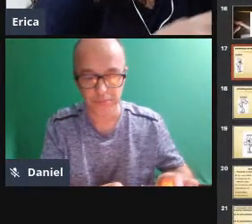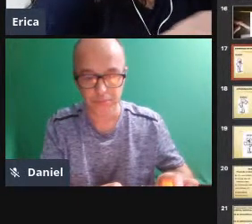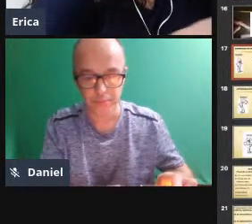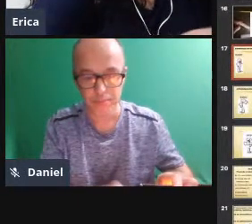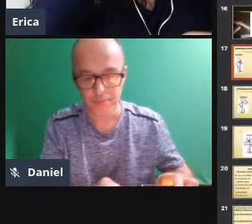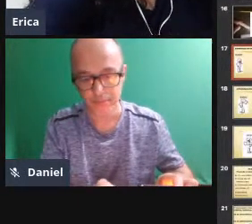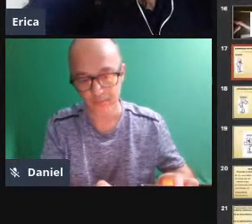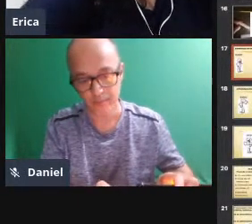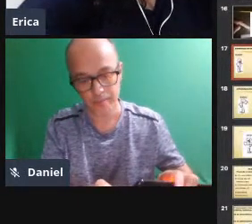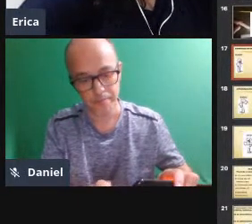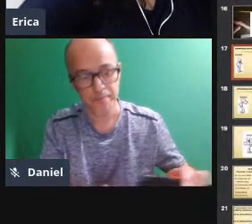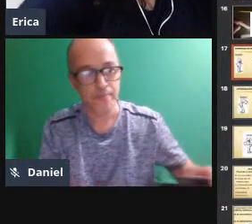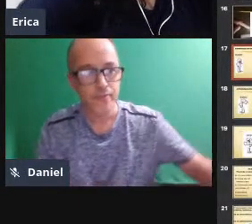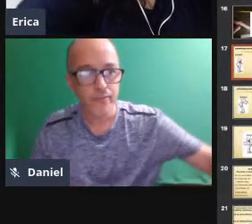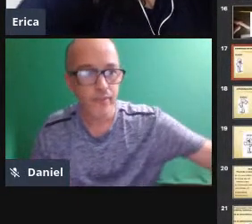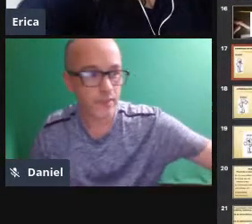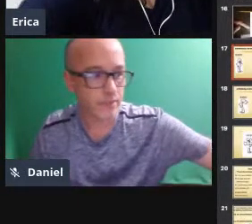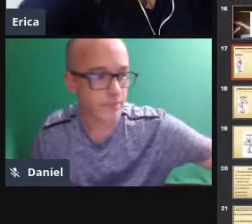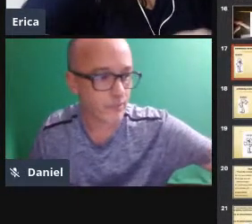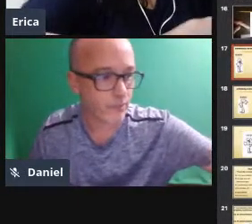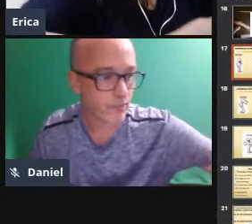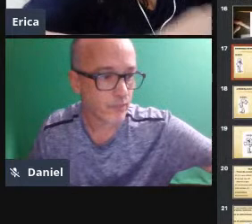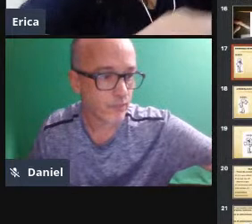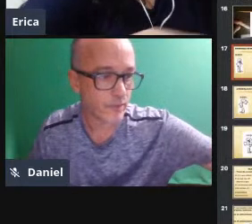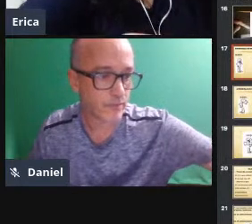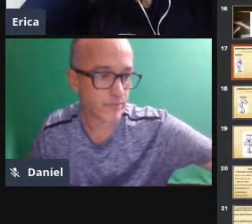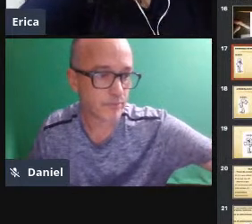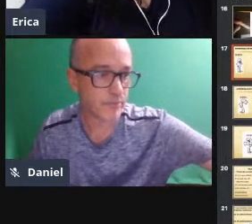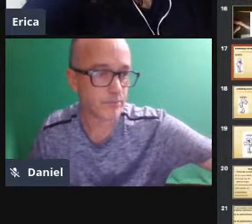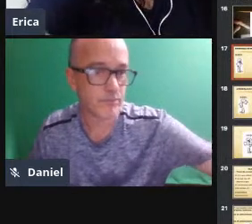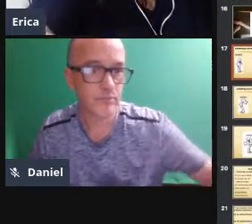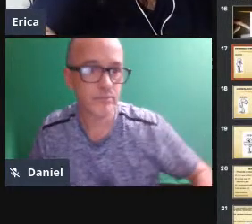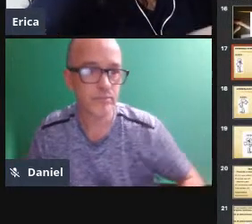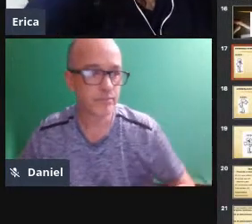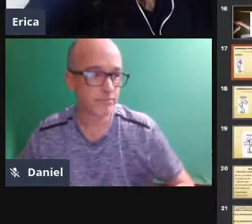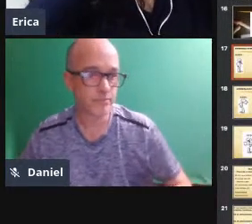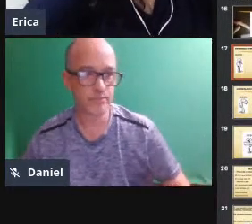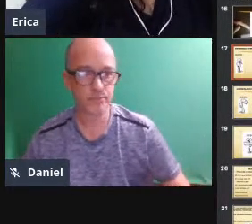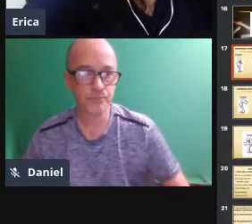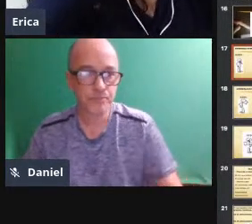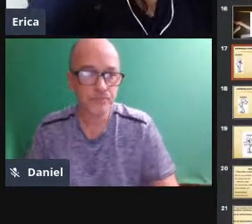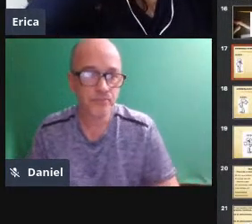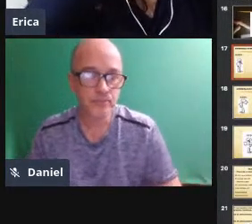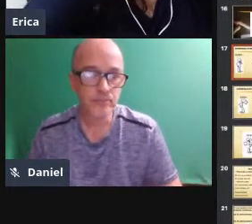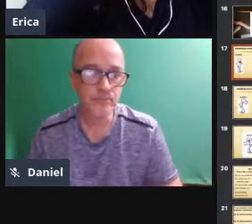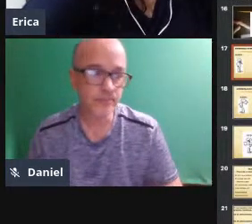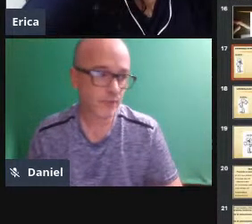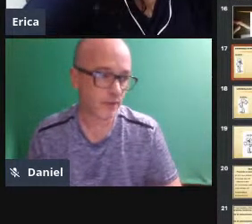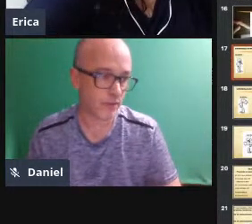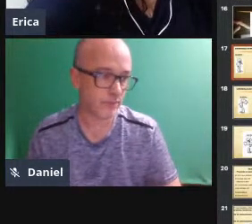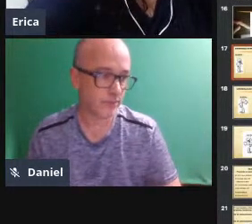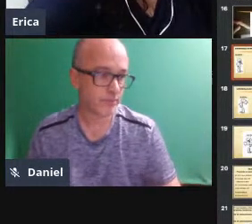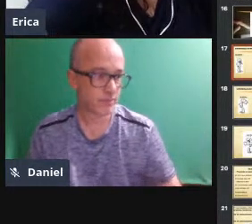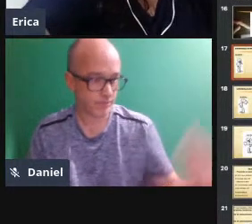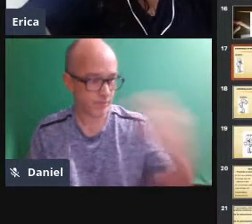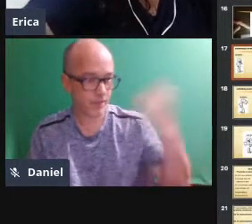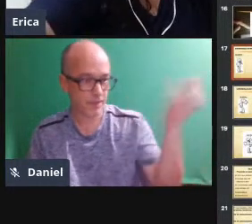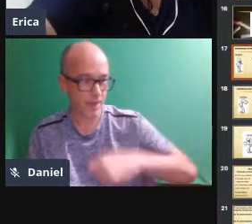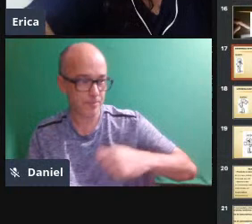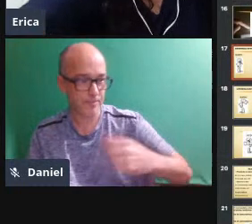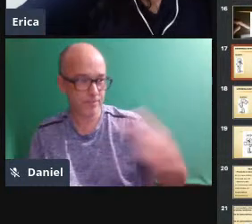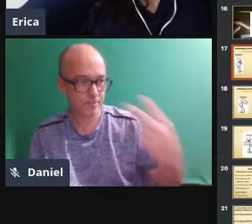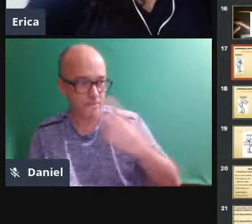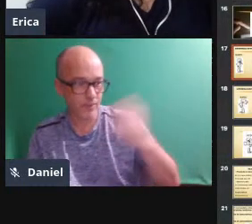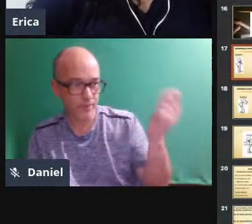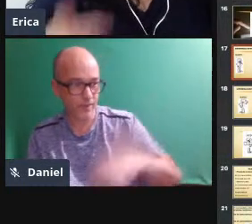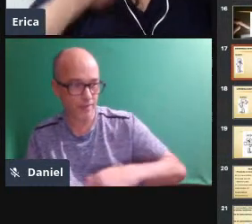não consigo ver a datilologia. Mas a gente já tá acabando, vai dar tudo certo. Eu vou ficar olhando para ele no WhatsApp aqui.